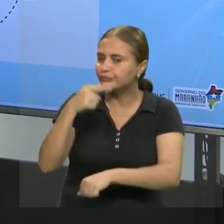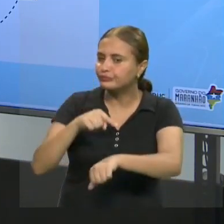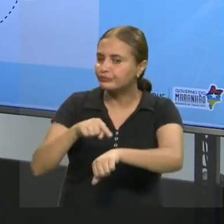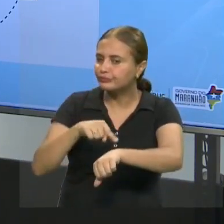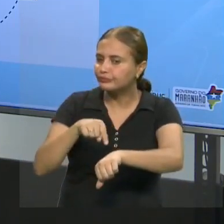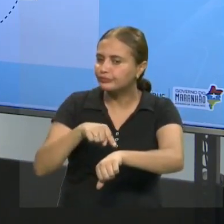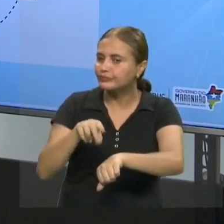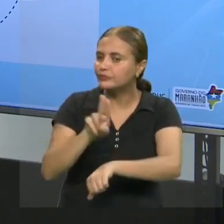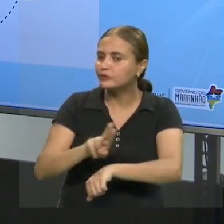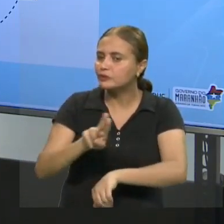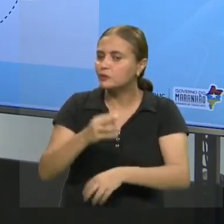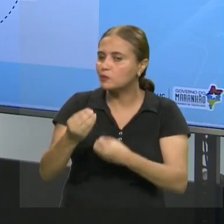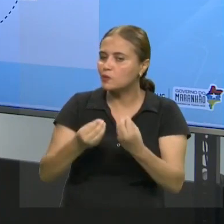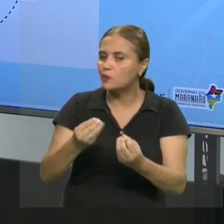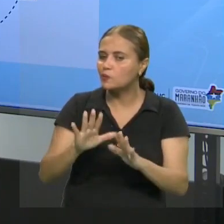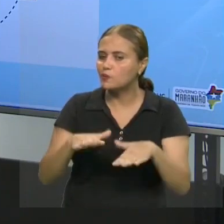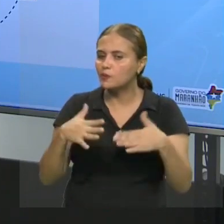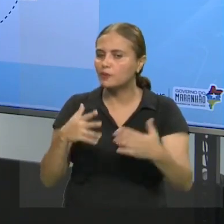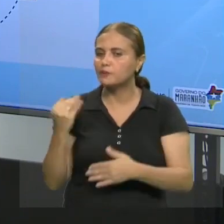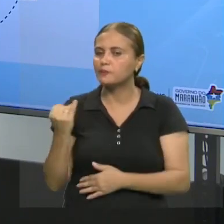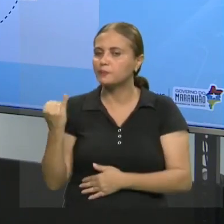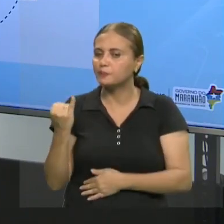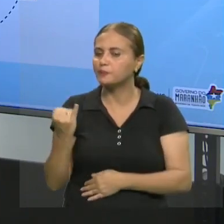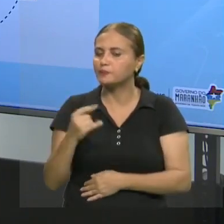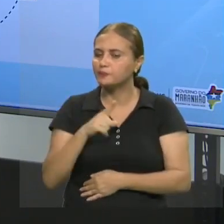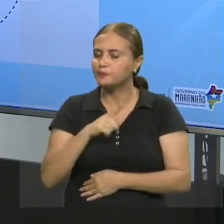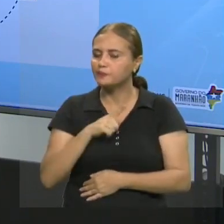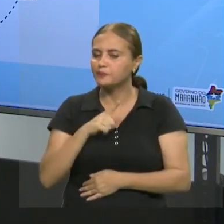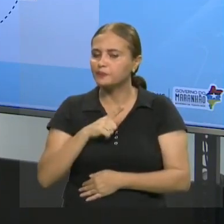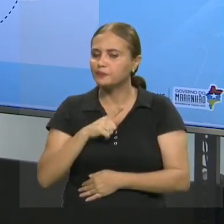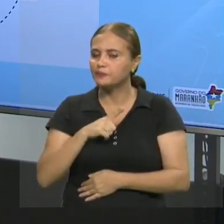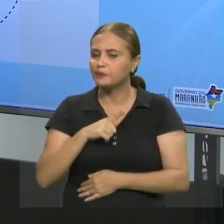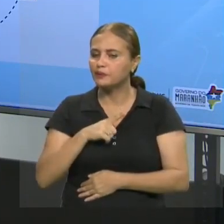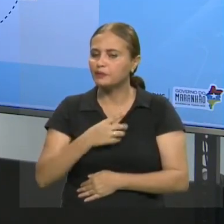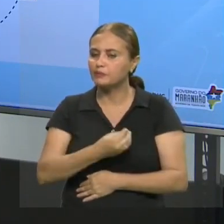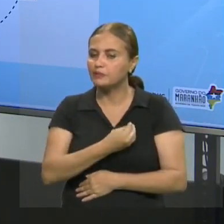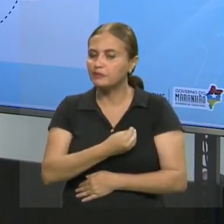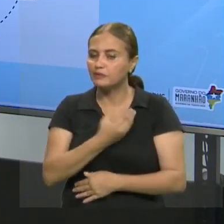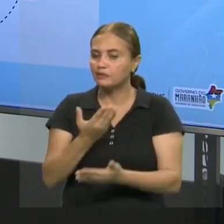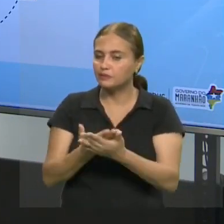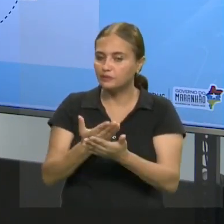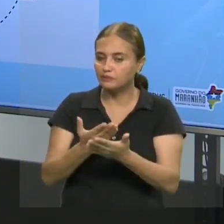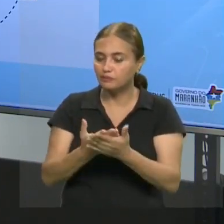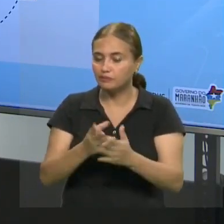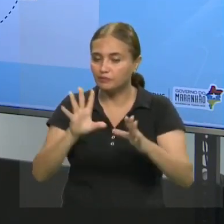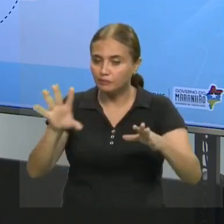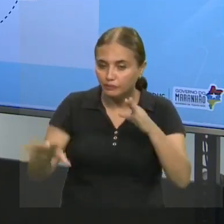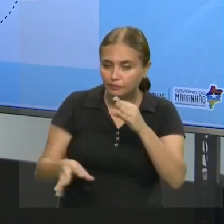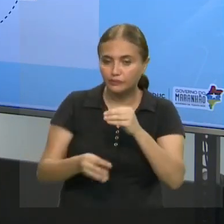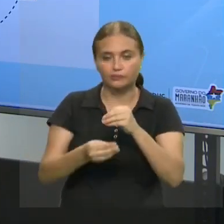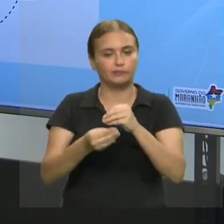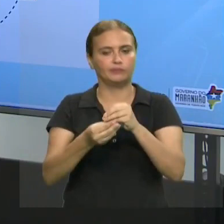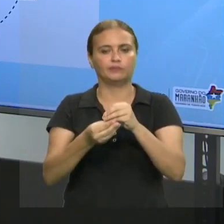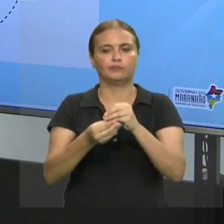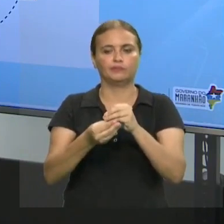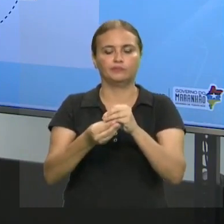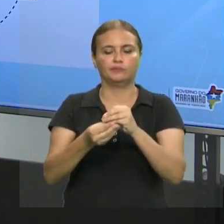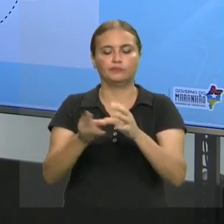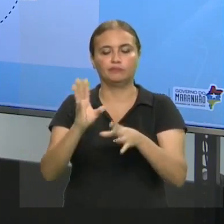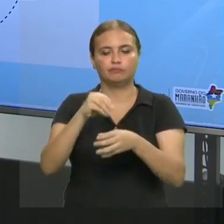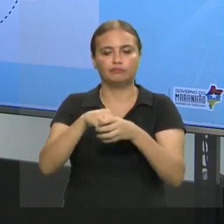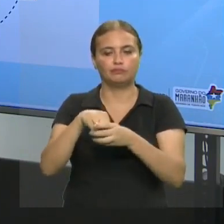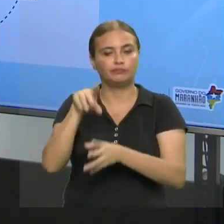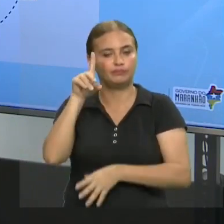que eu estou dando para esses meus horários de estudos. E aí eu vou reorganizar, inserir dentro dessa minha